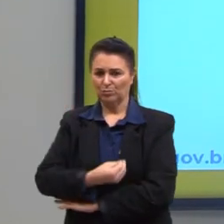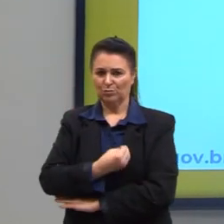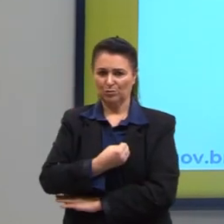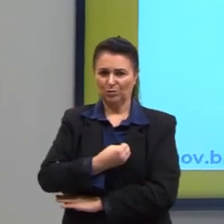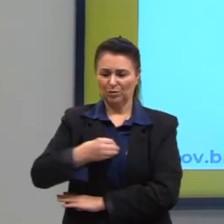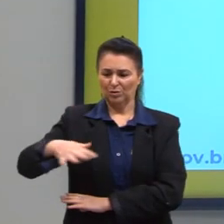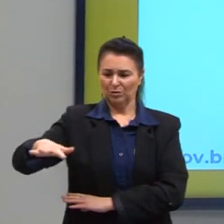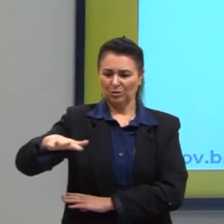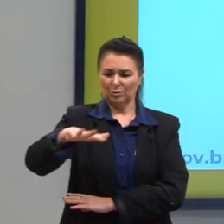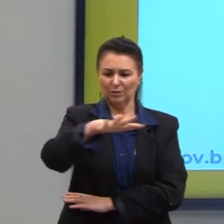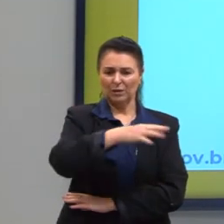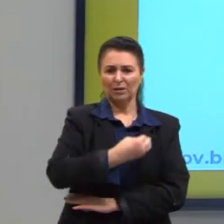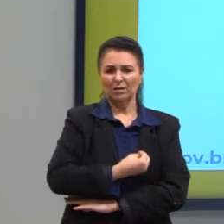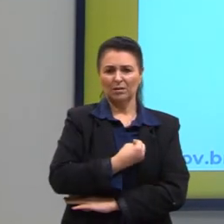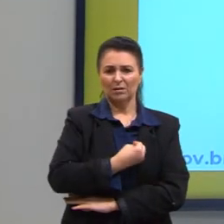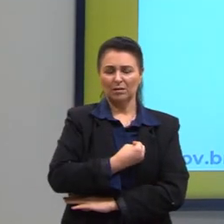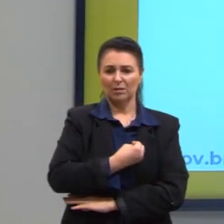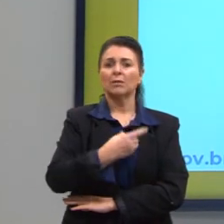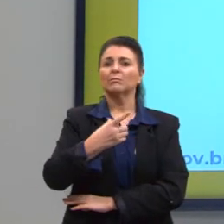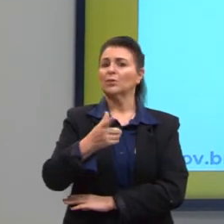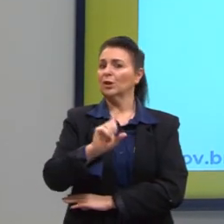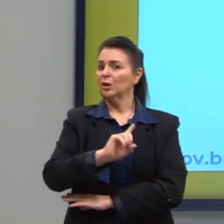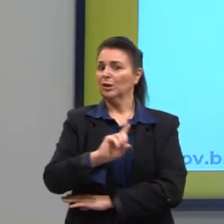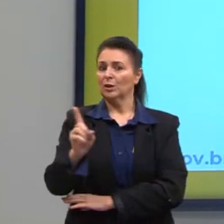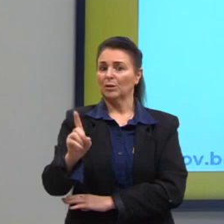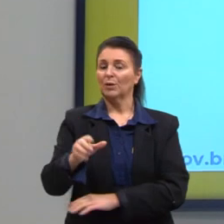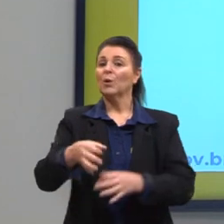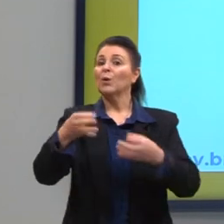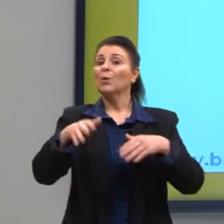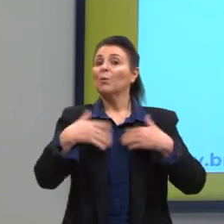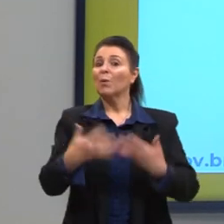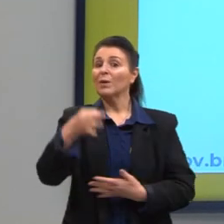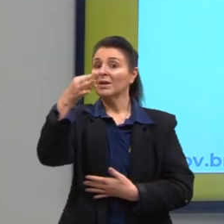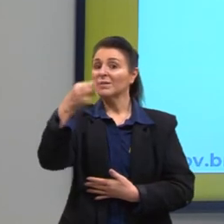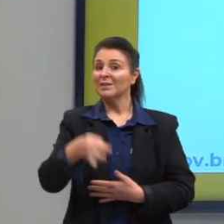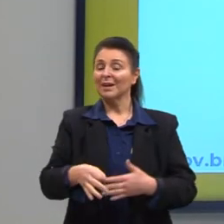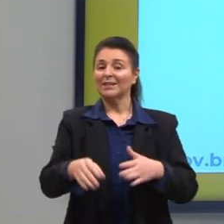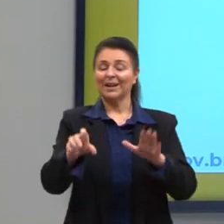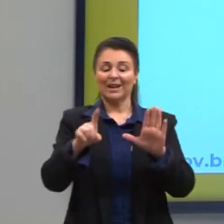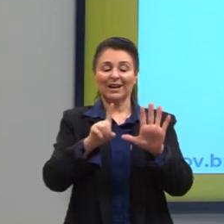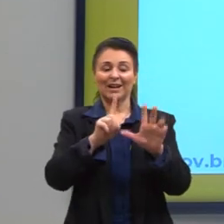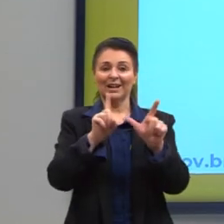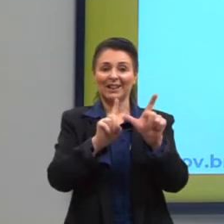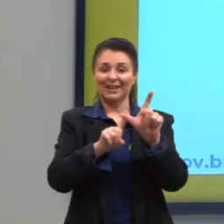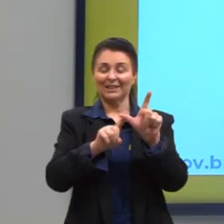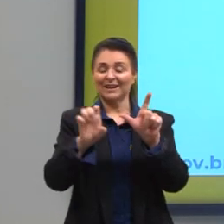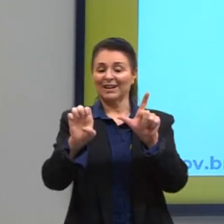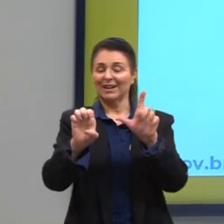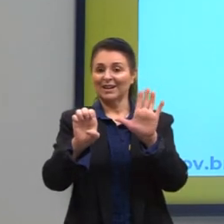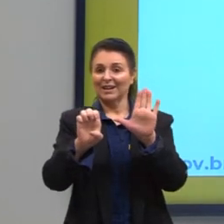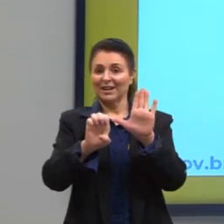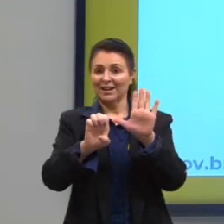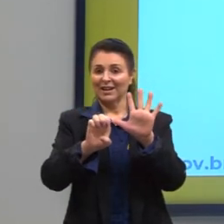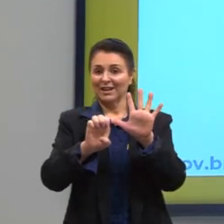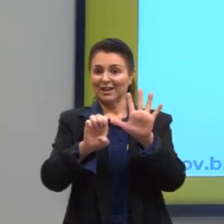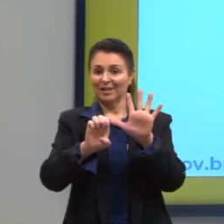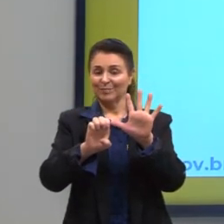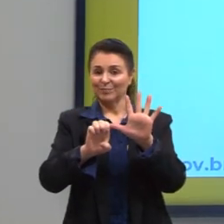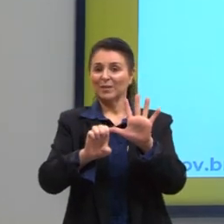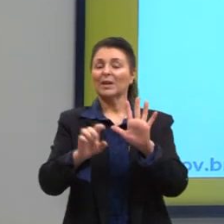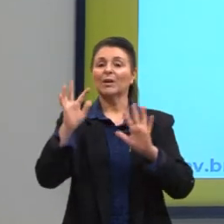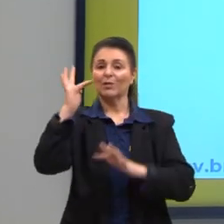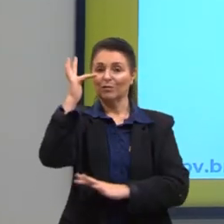ambiente aqui uma das discussões a meio ambiente então a alternativa correta é a letra e é um dos Ramos da